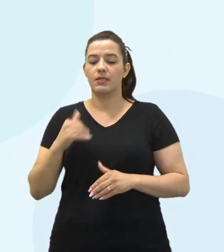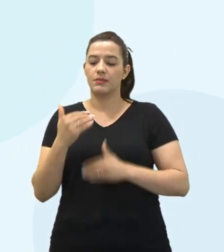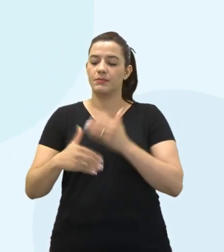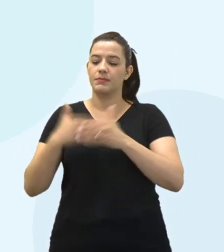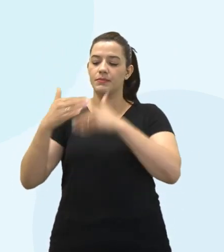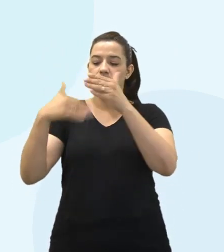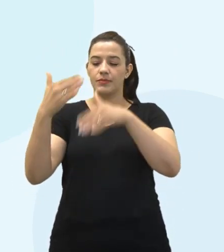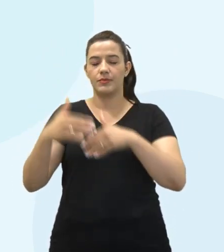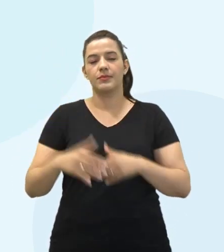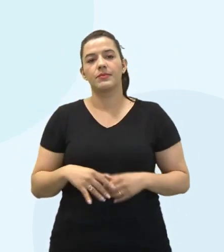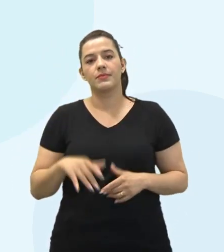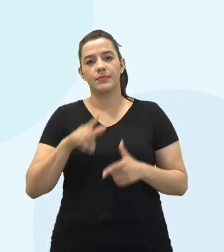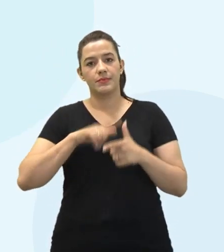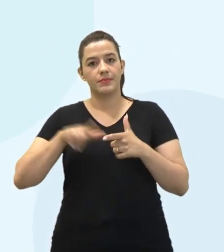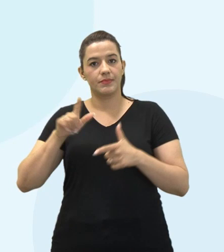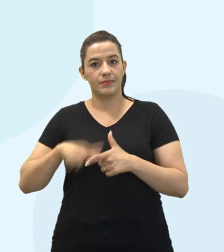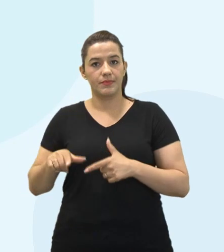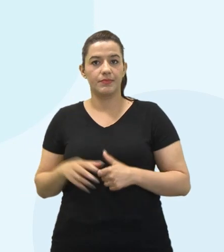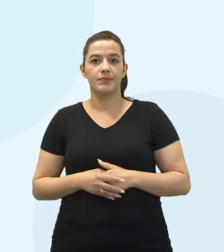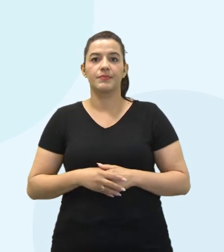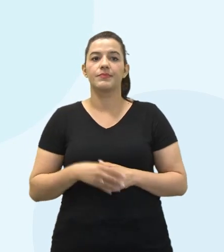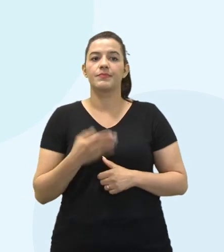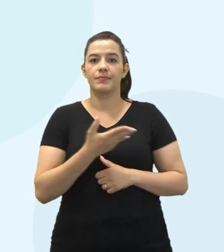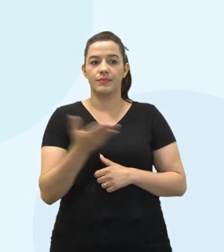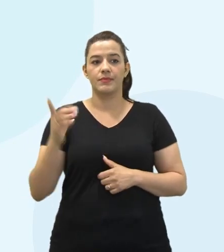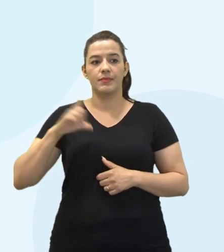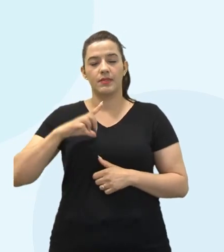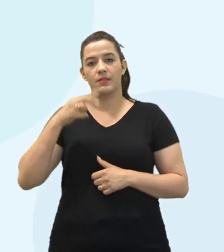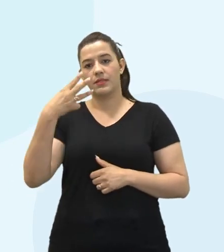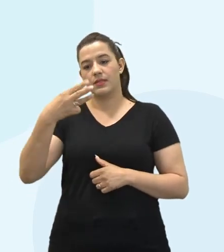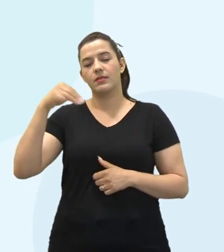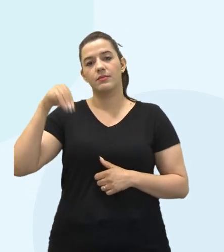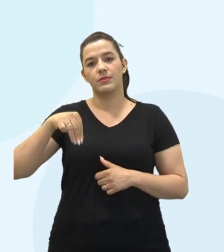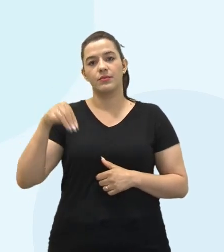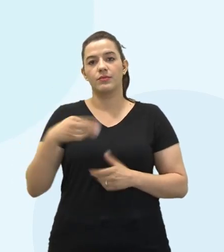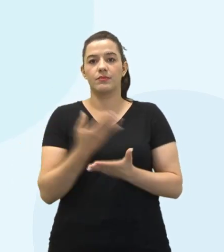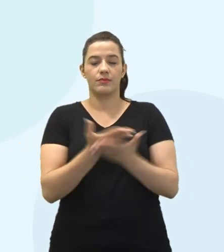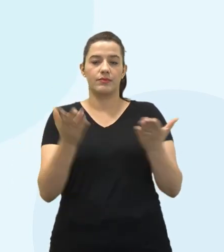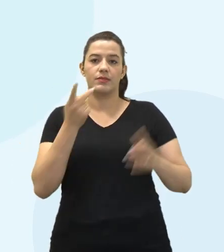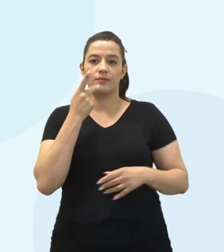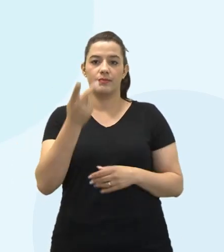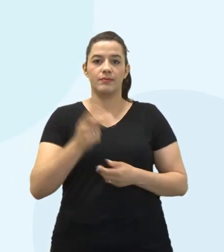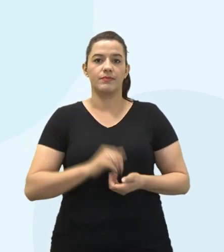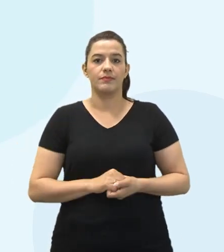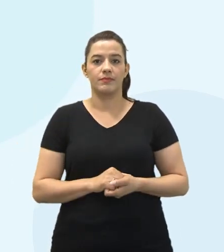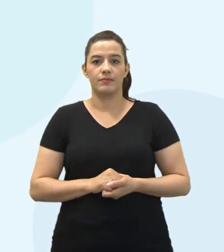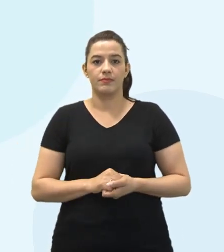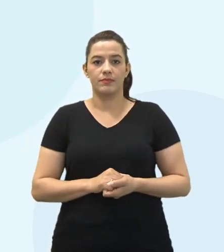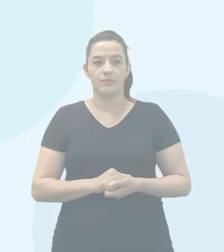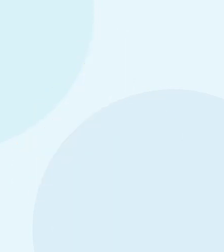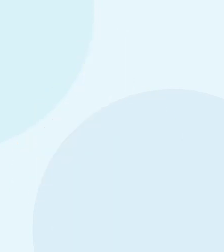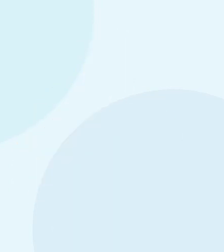da resolução de problemas então vamos deixar a e três minutos para vocês comentarem